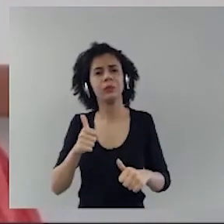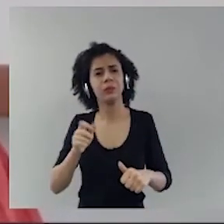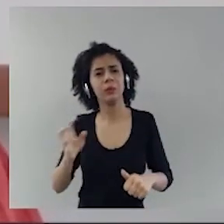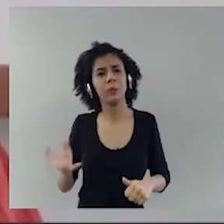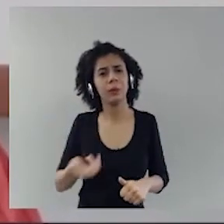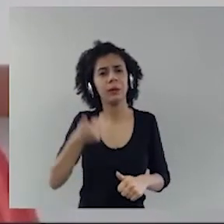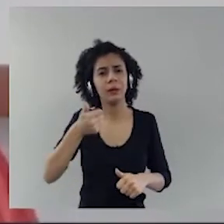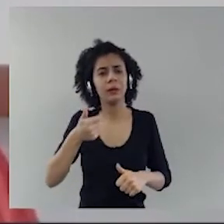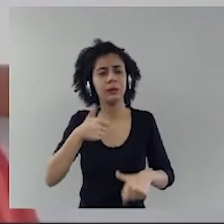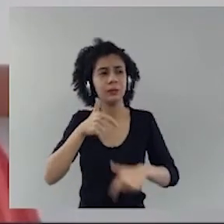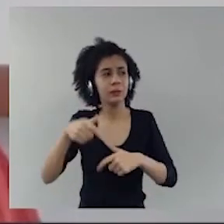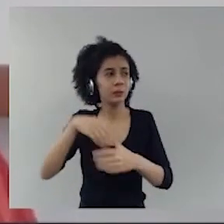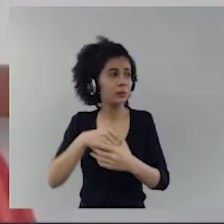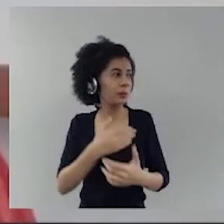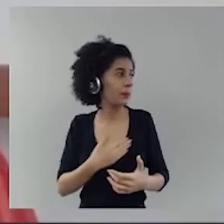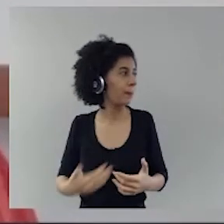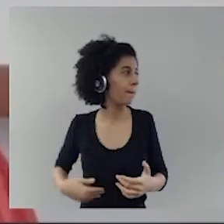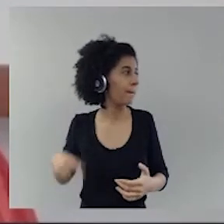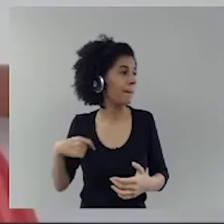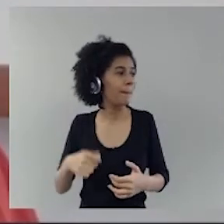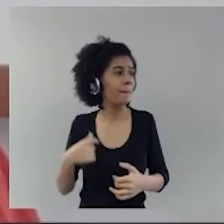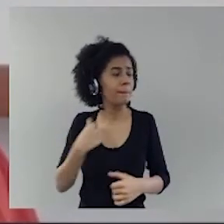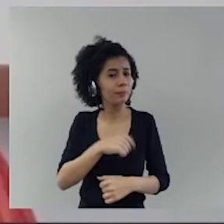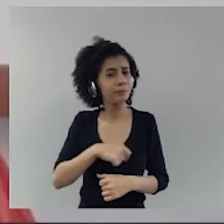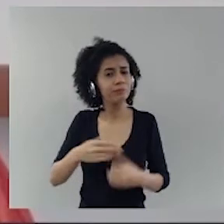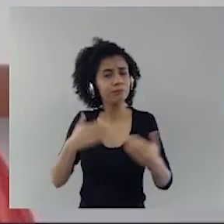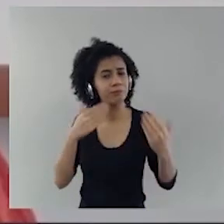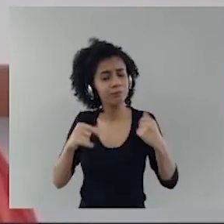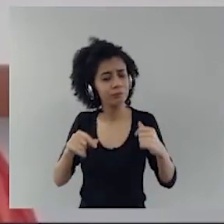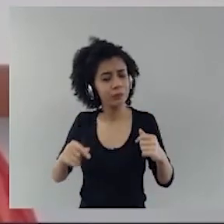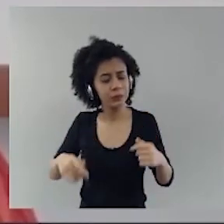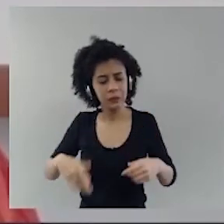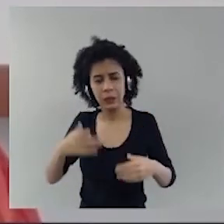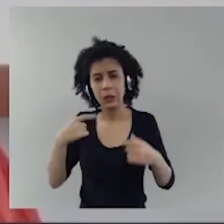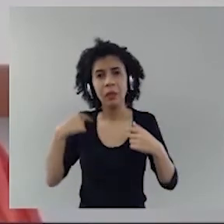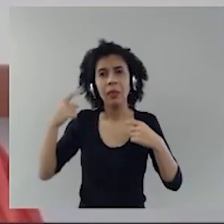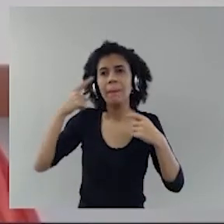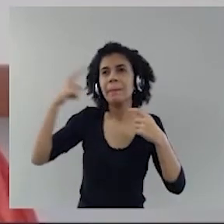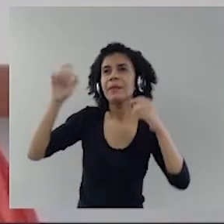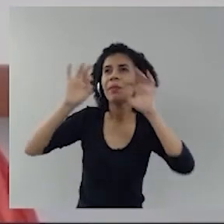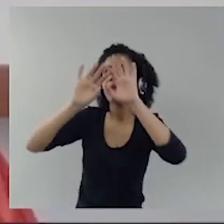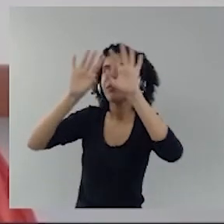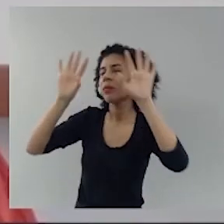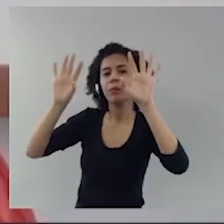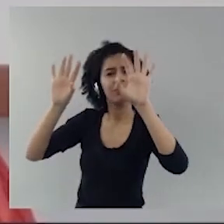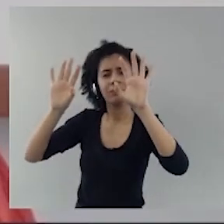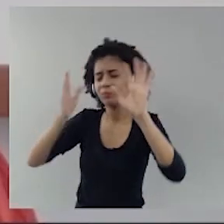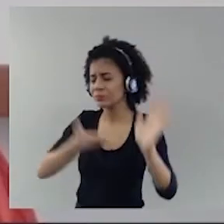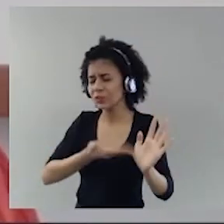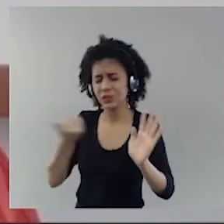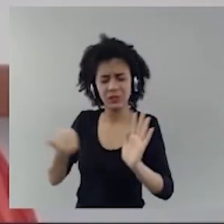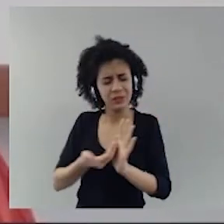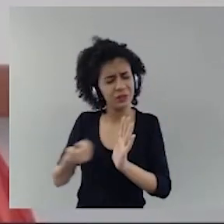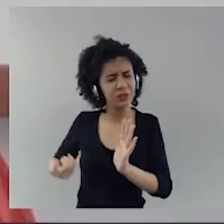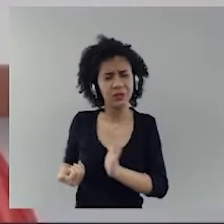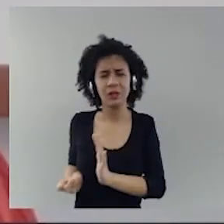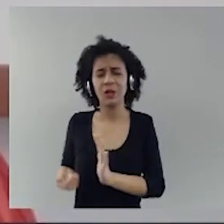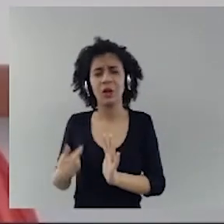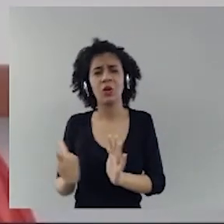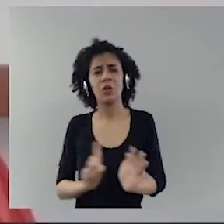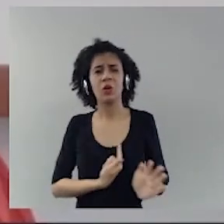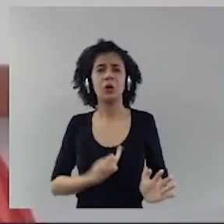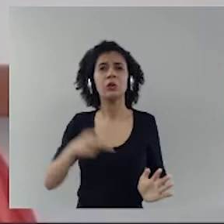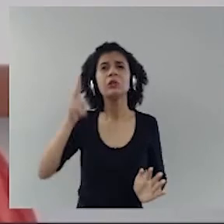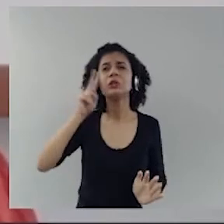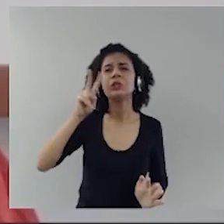pública precisamos nos despir dos nossos ideologismos precisamos nos despir das